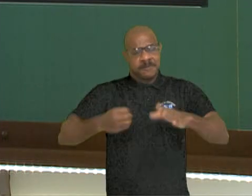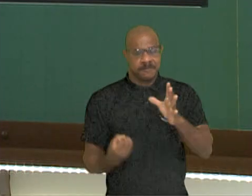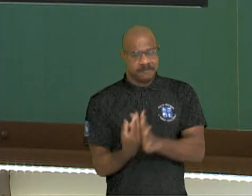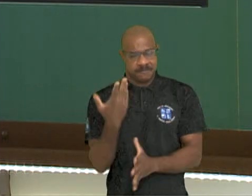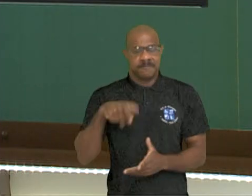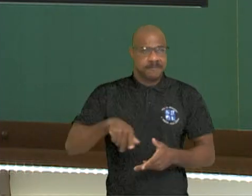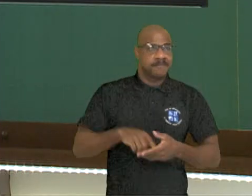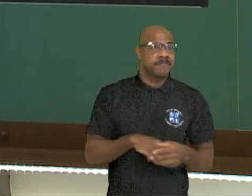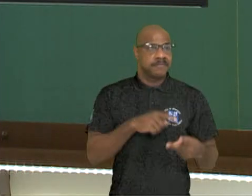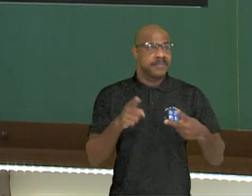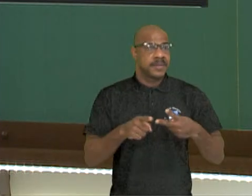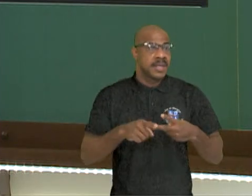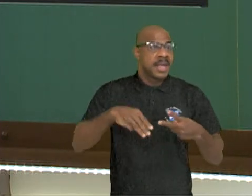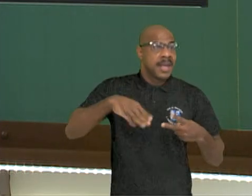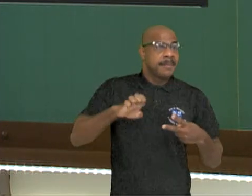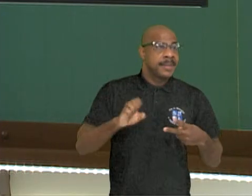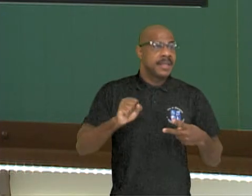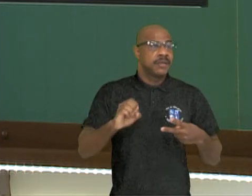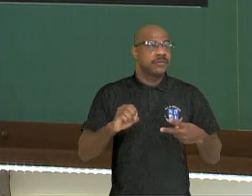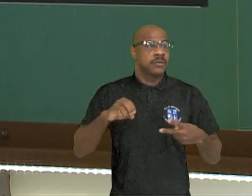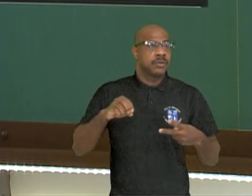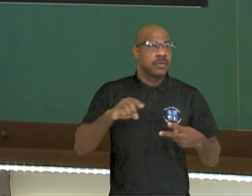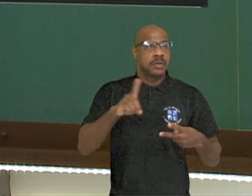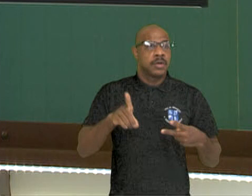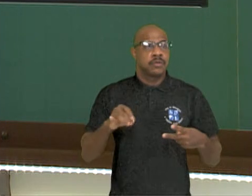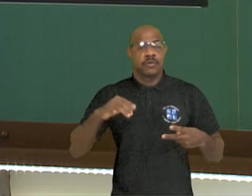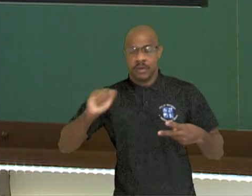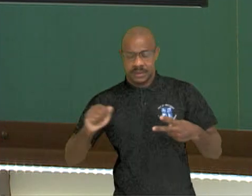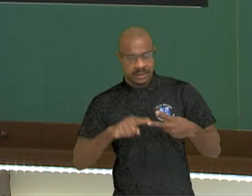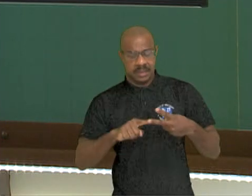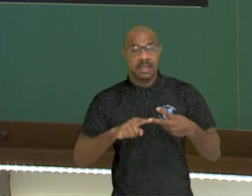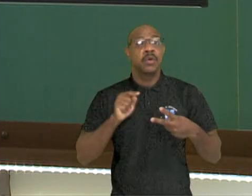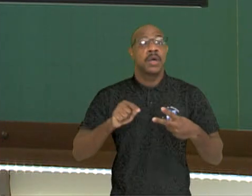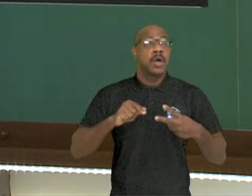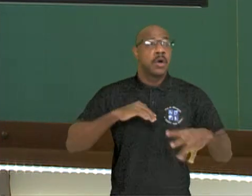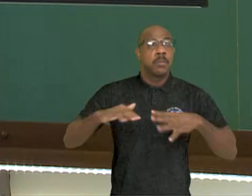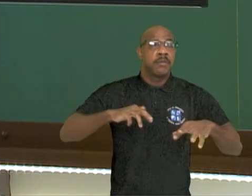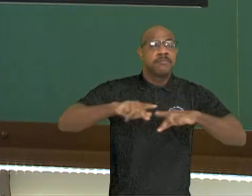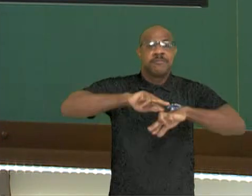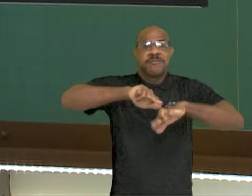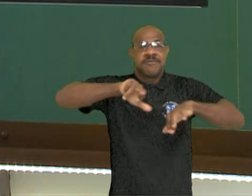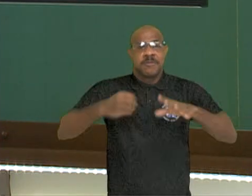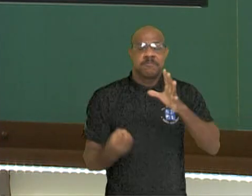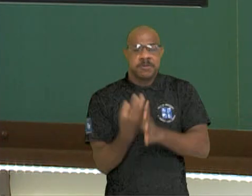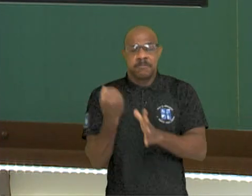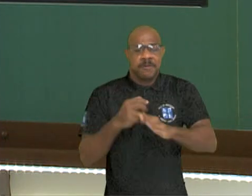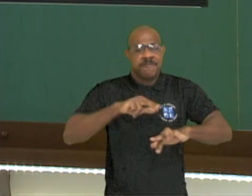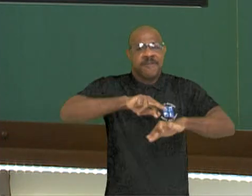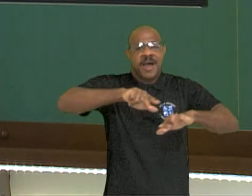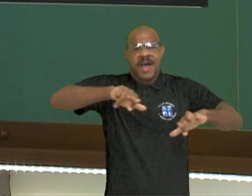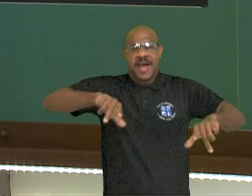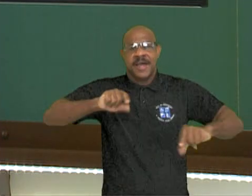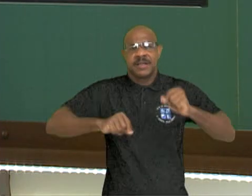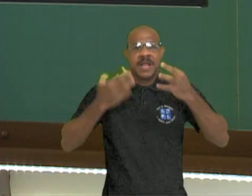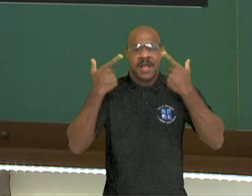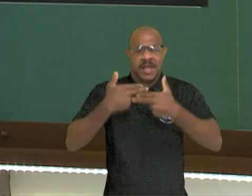na era mesozoica, nós vamos ter o desenvolvimento de várias espécies. Mas o que que marca